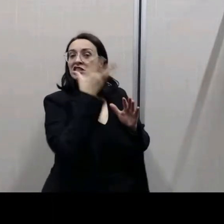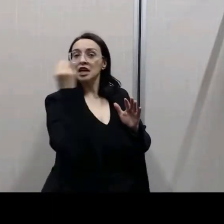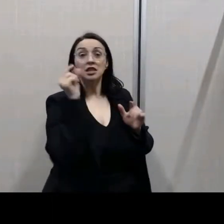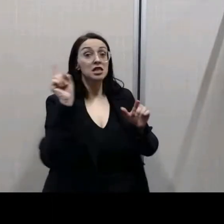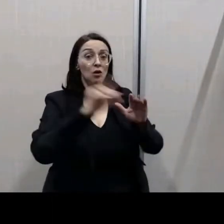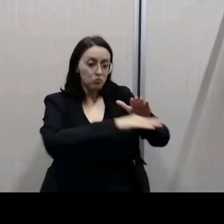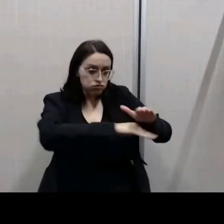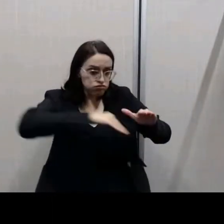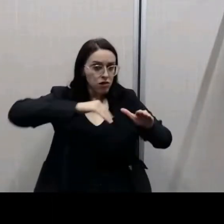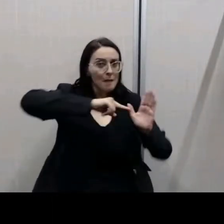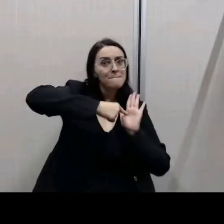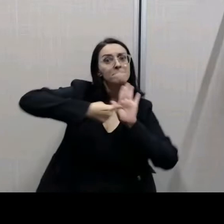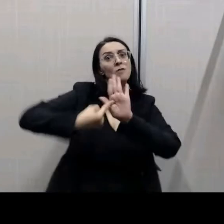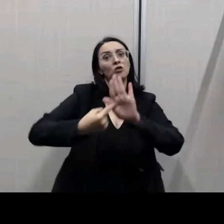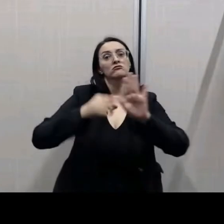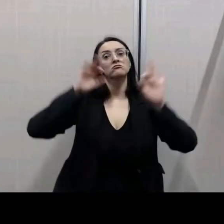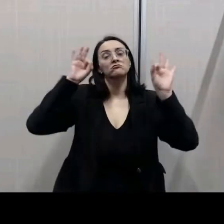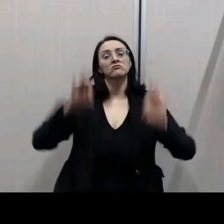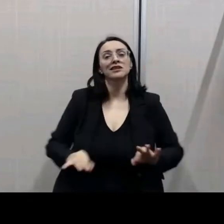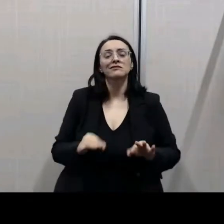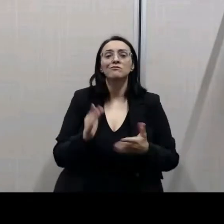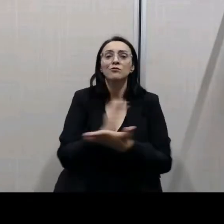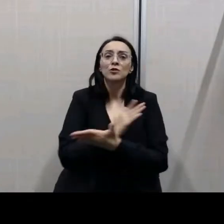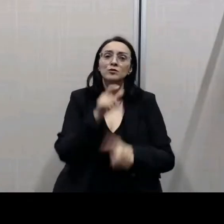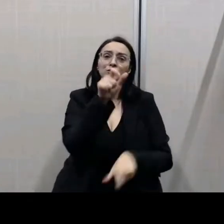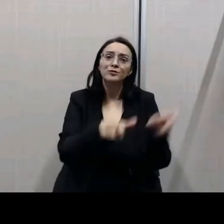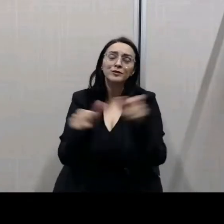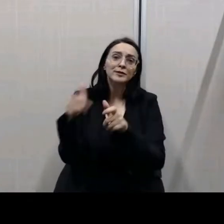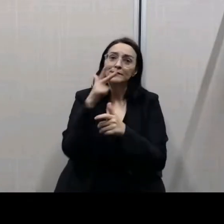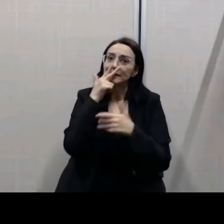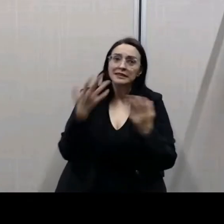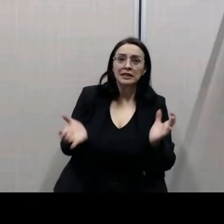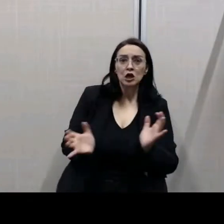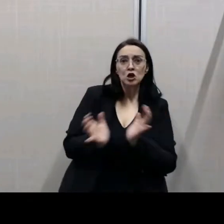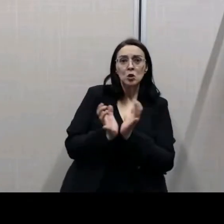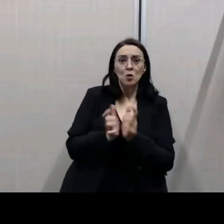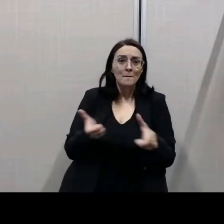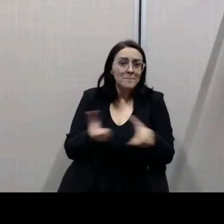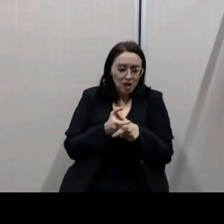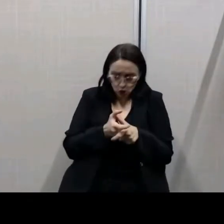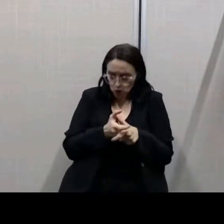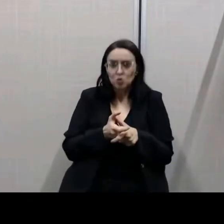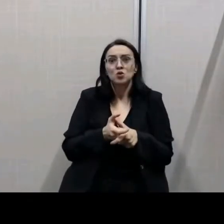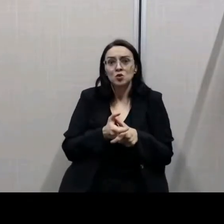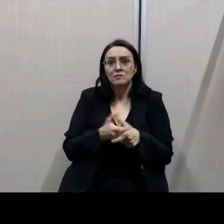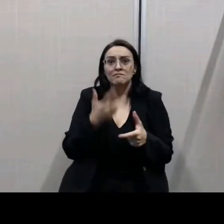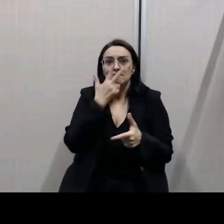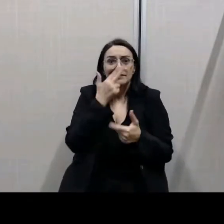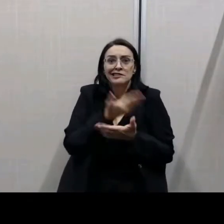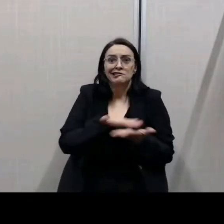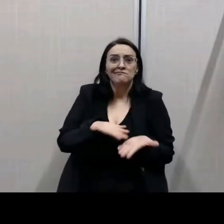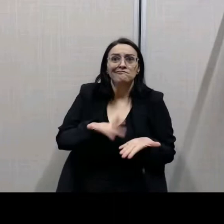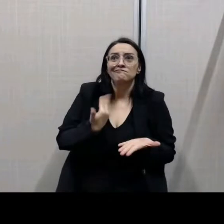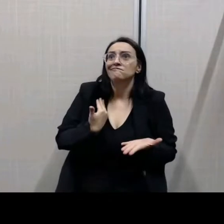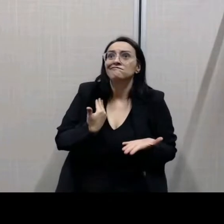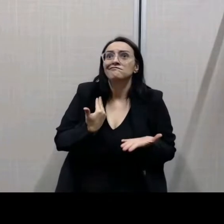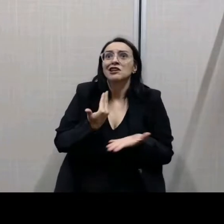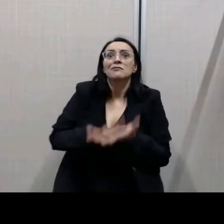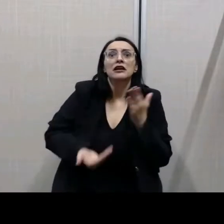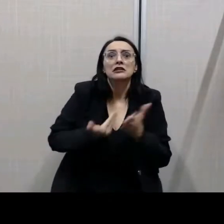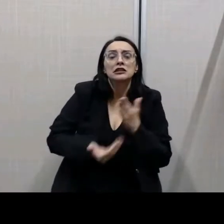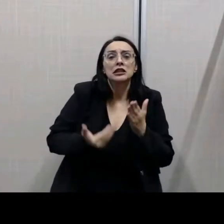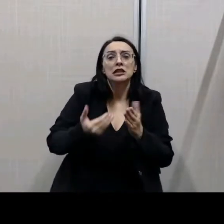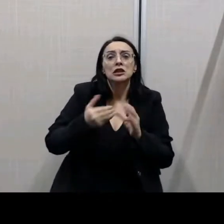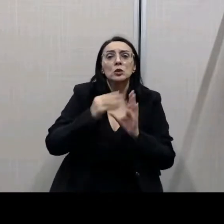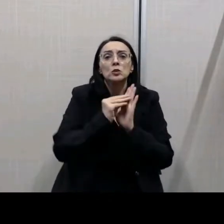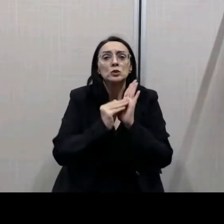mundo. Eu vejo que muitas vezes as pessoas que não fazem parte de grupos minoritários acabam não compreendendo a complexidade